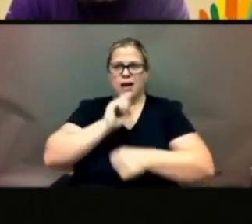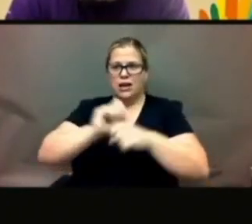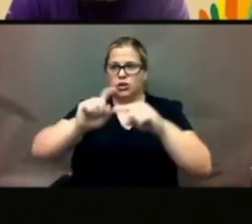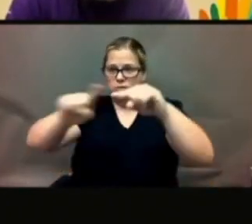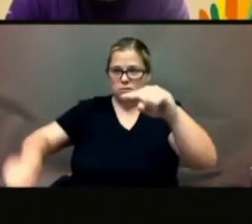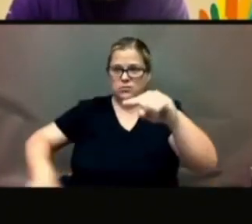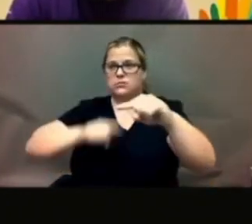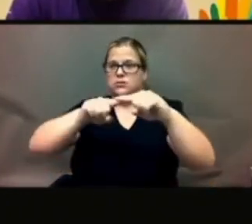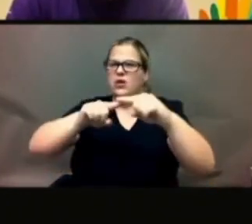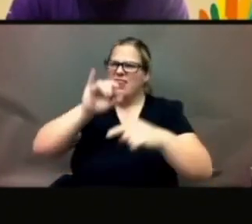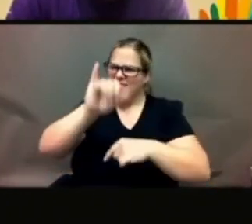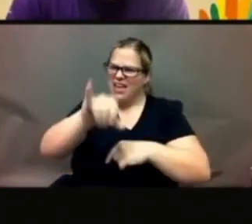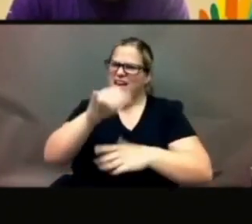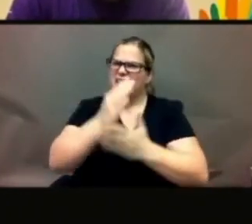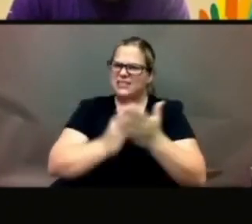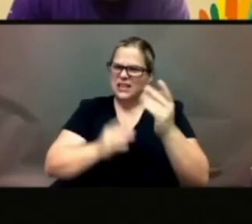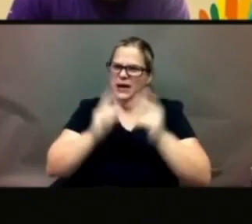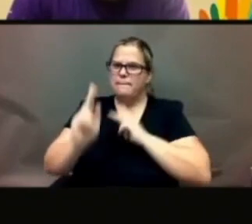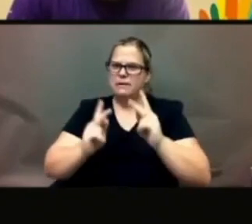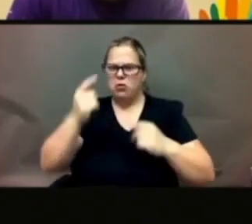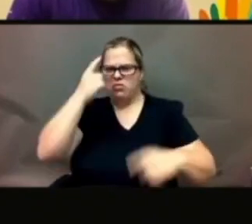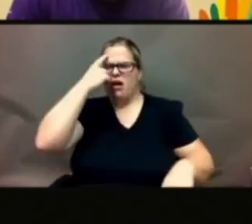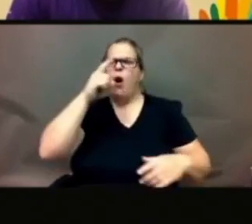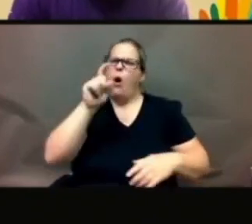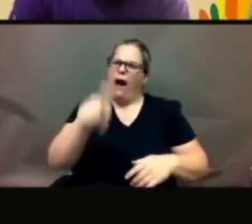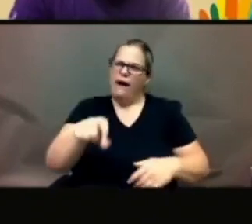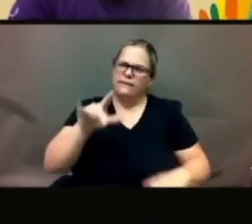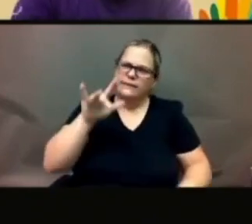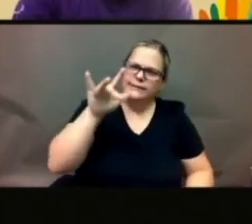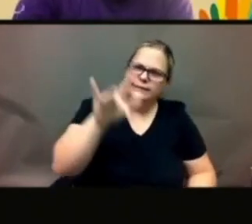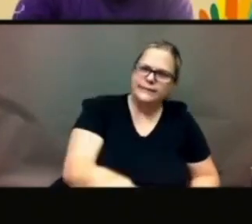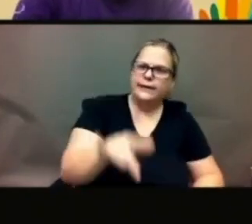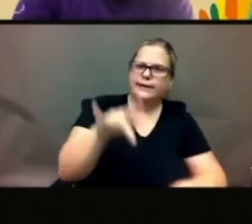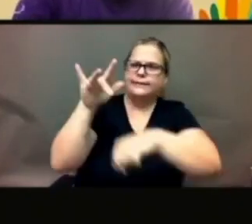E nós vamos usar o fio para poder concluir o circuito.